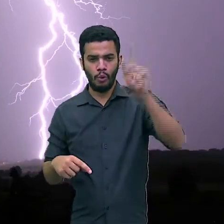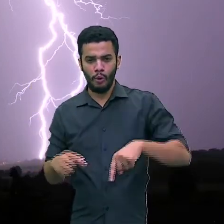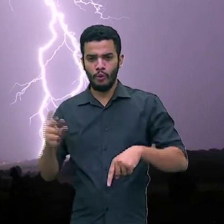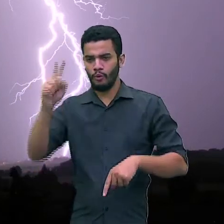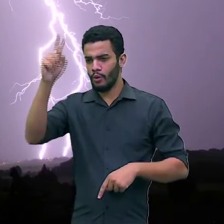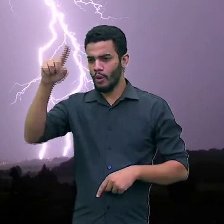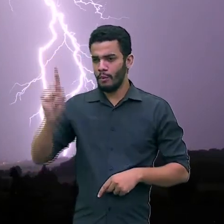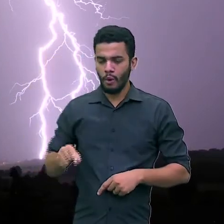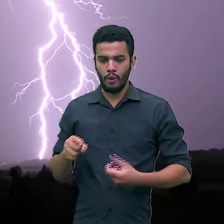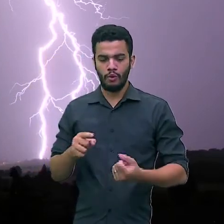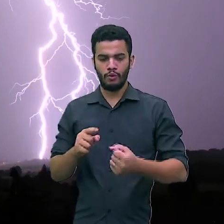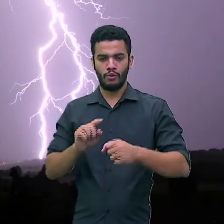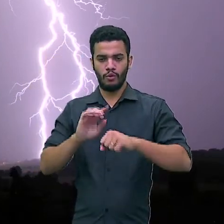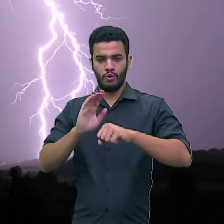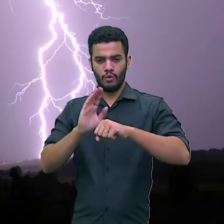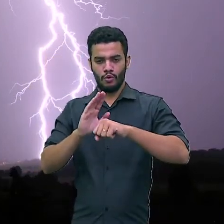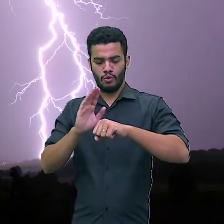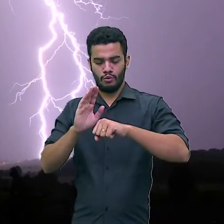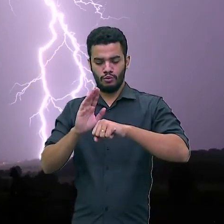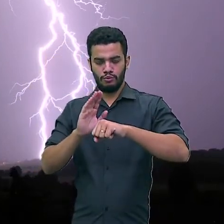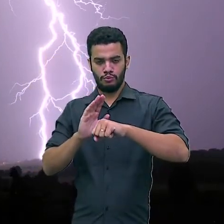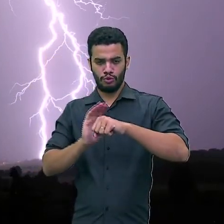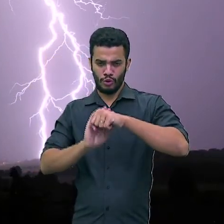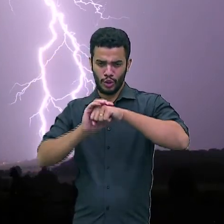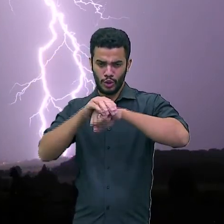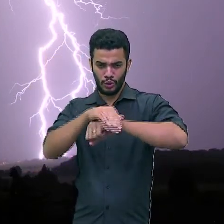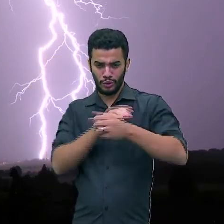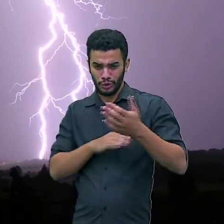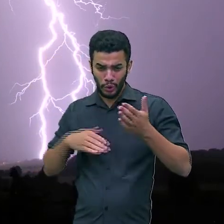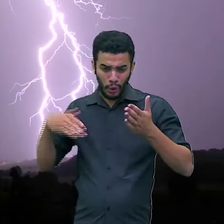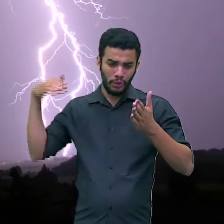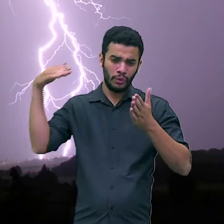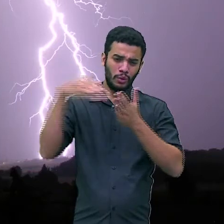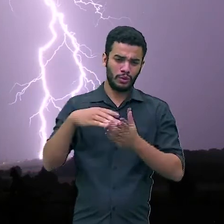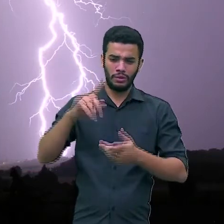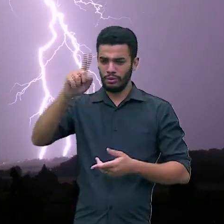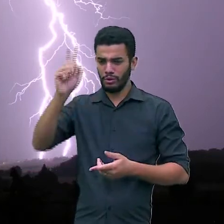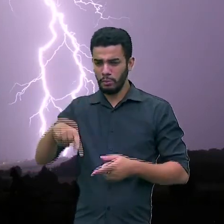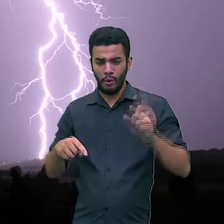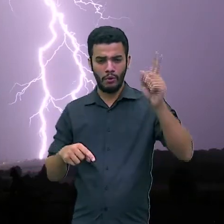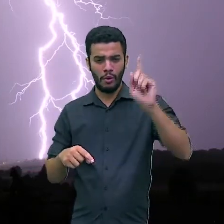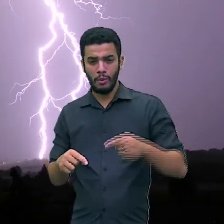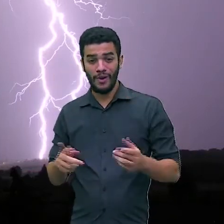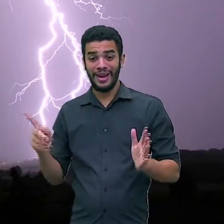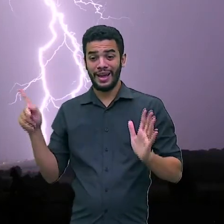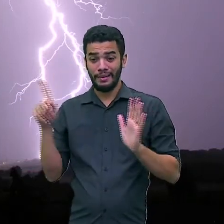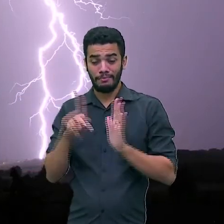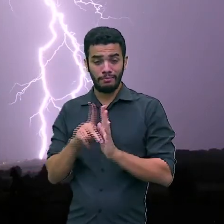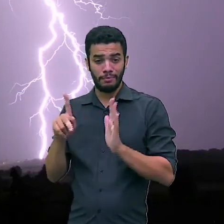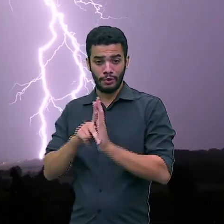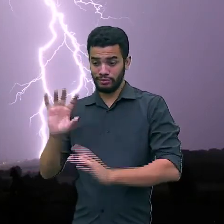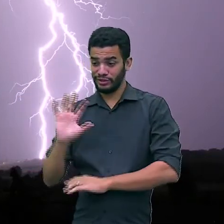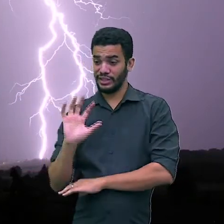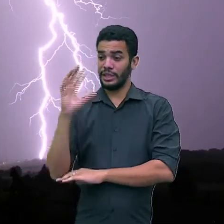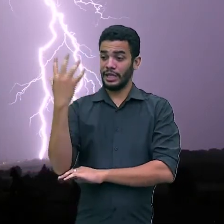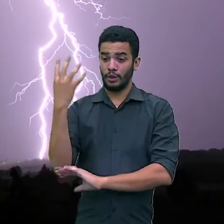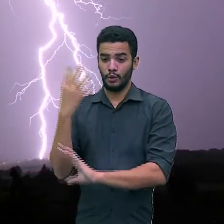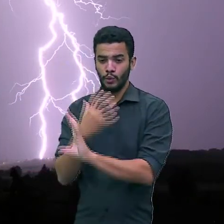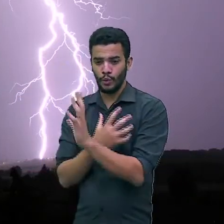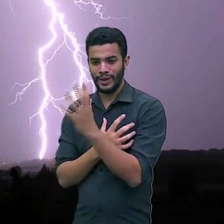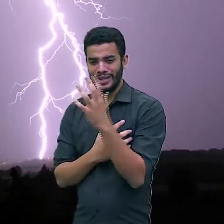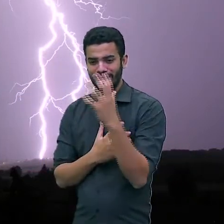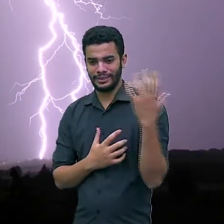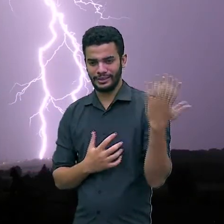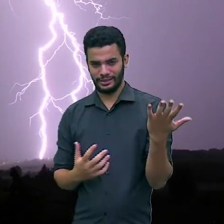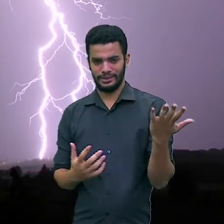A ação há uma indicação de fenômeno da natureza, ou seja, aquilo que